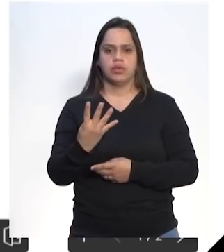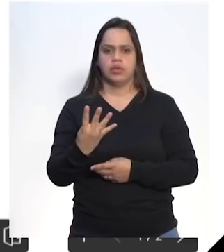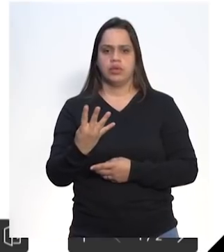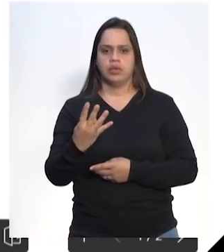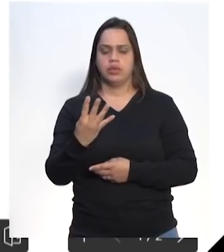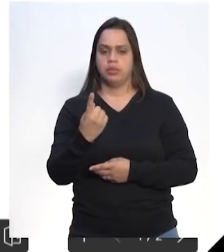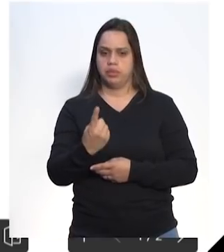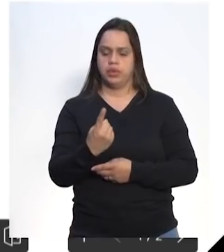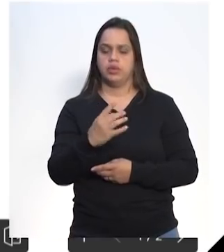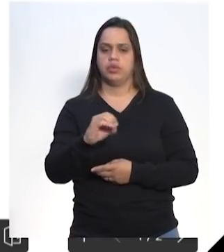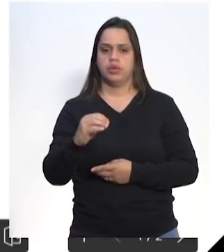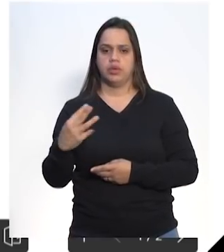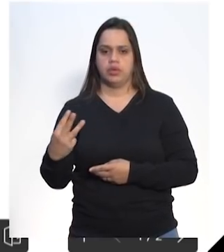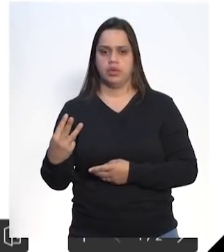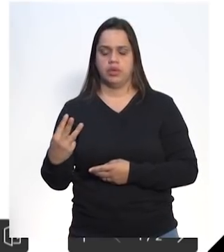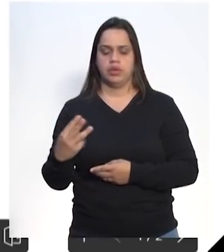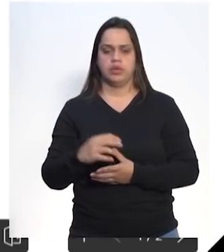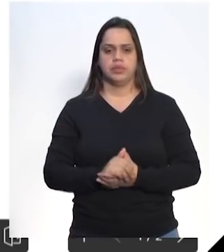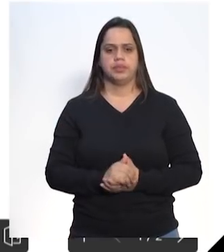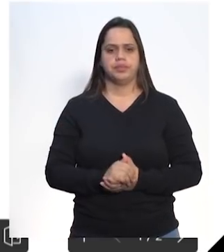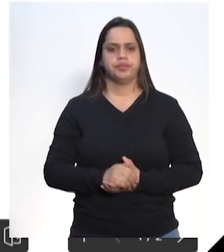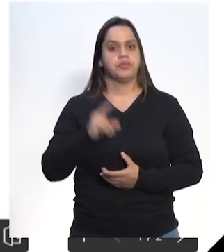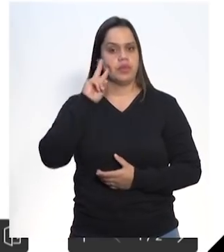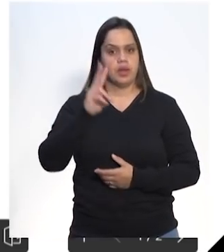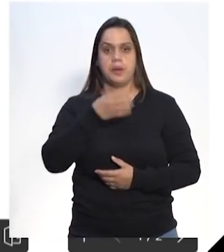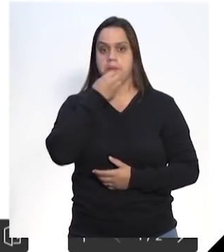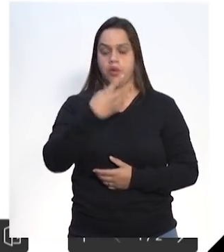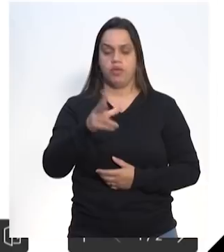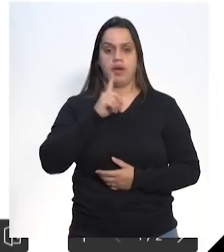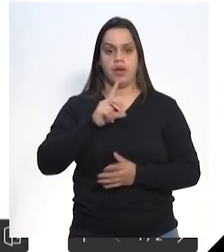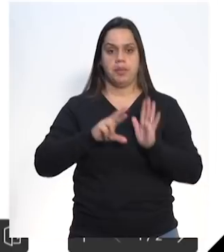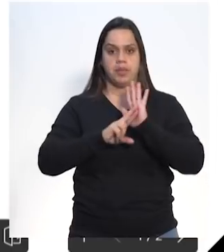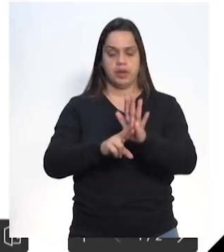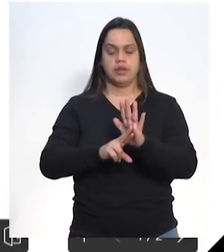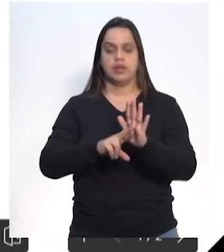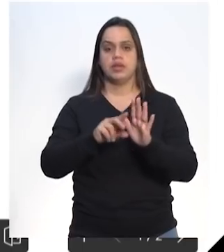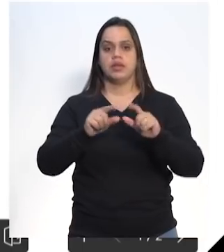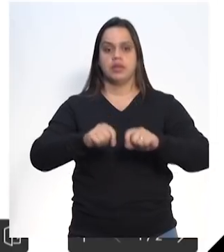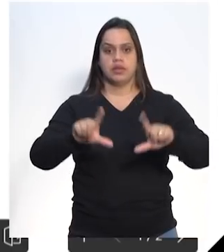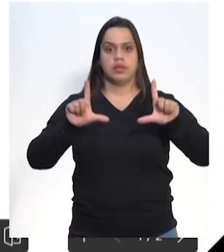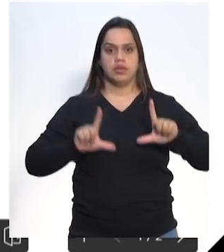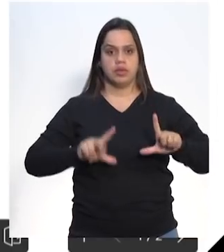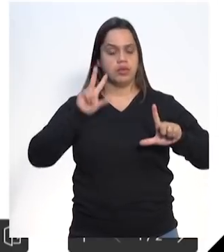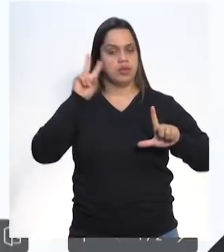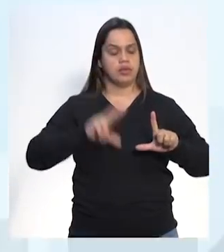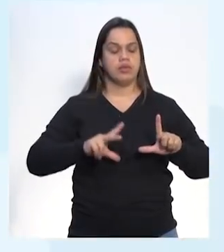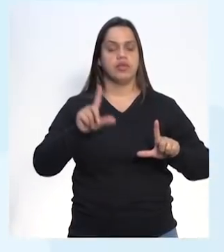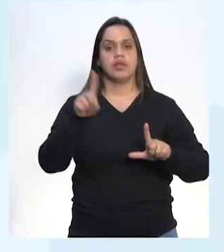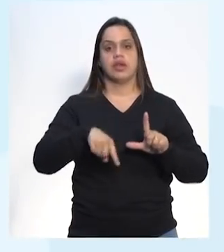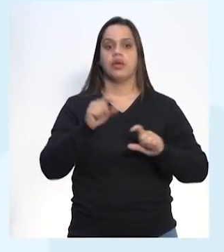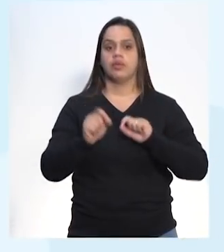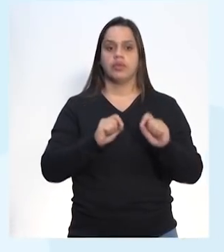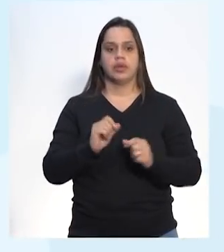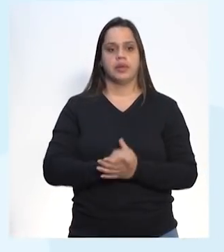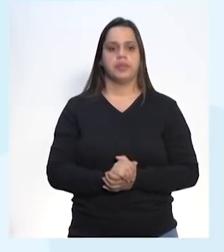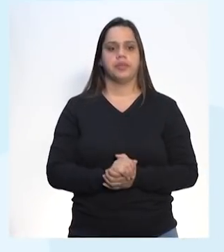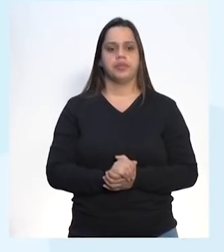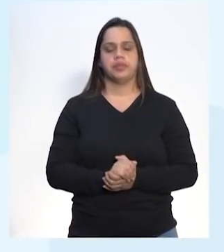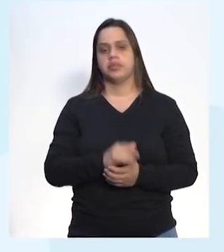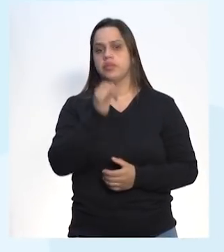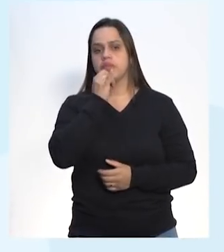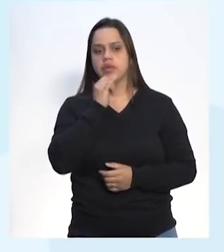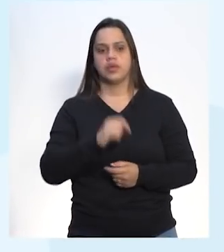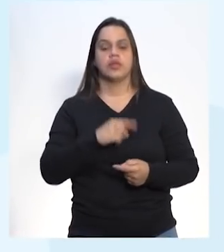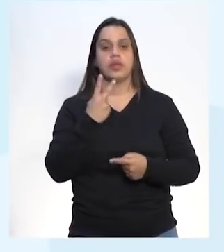9.476.043. Boa, isso aí. Vai aparecer para vocês a resposta na tela. Na telinha, a resposta, uma das situações é a seguinte, ó. Então, eu tenho